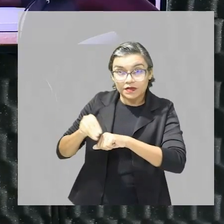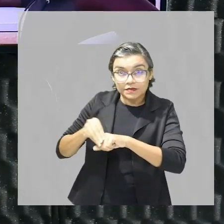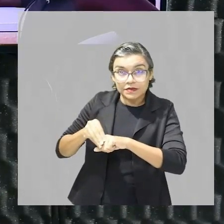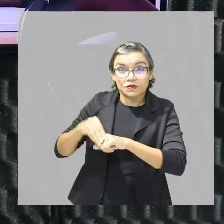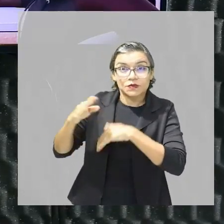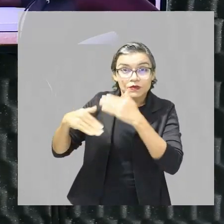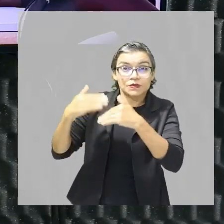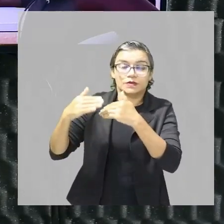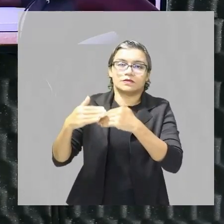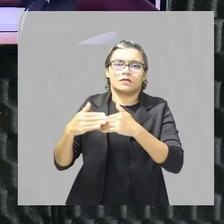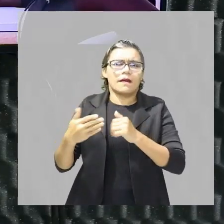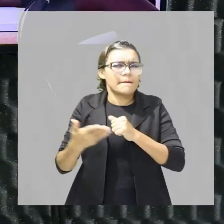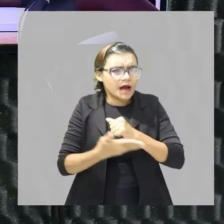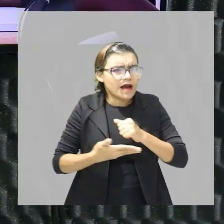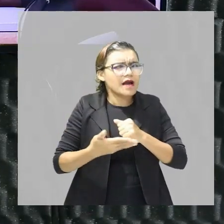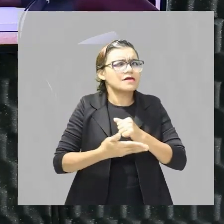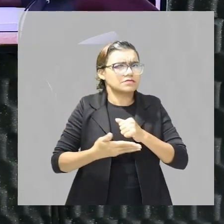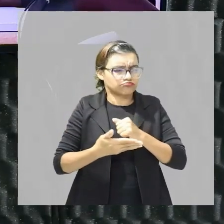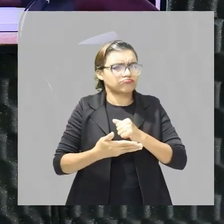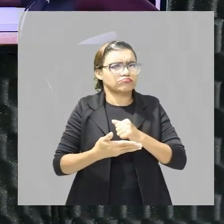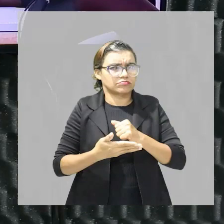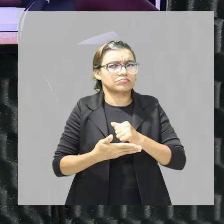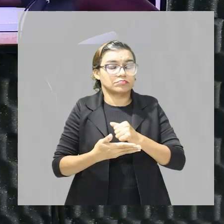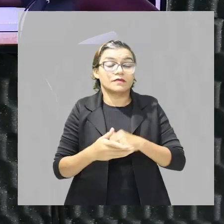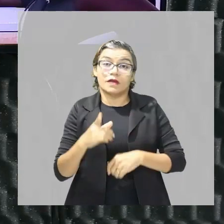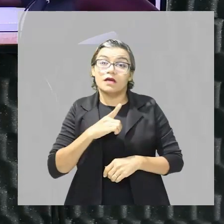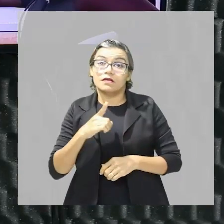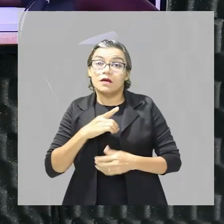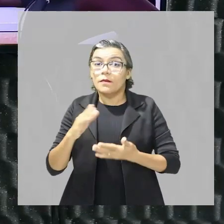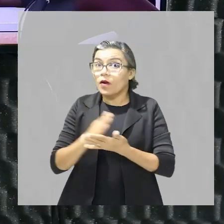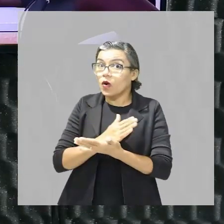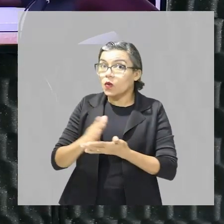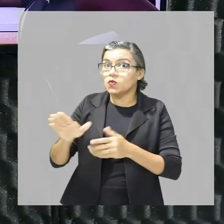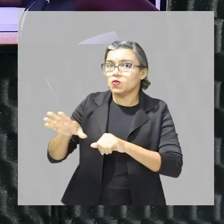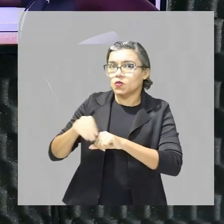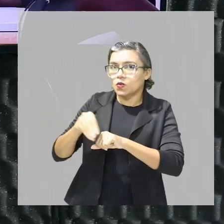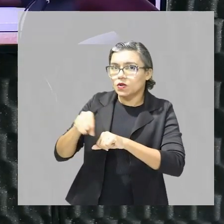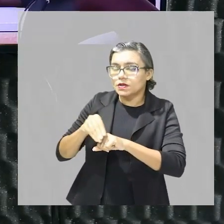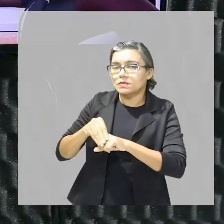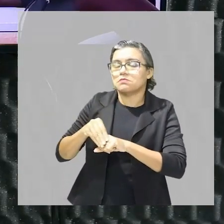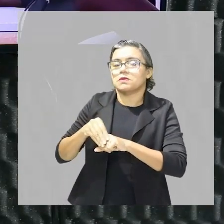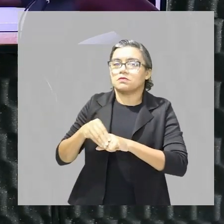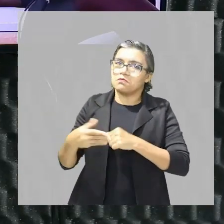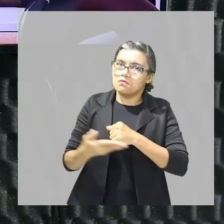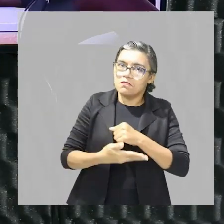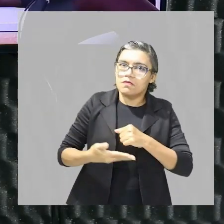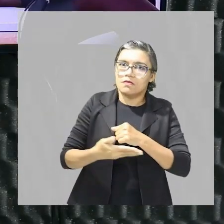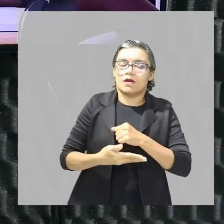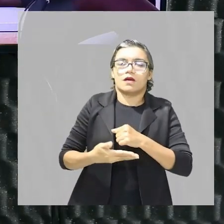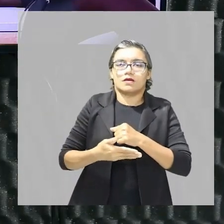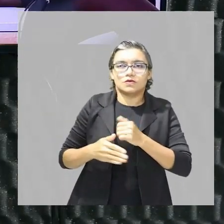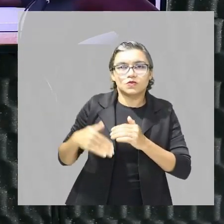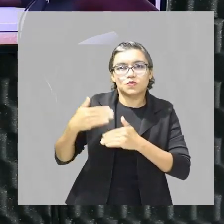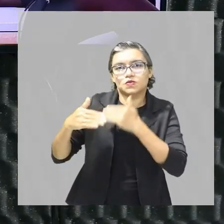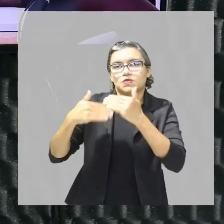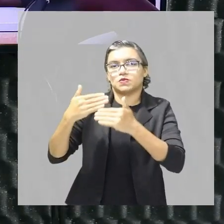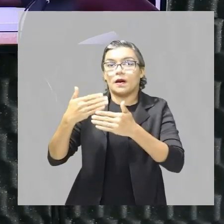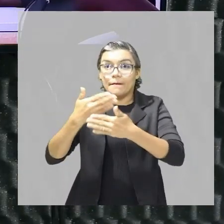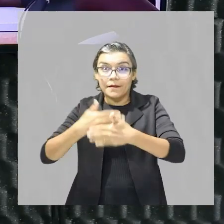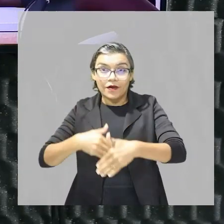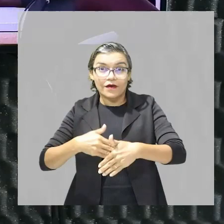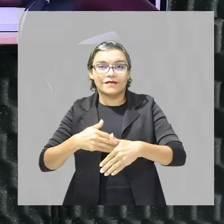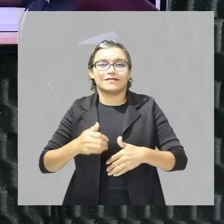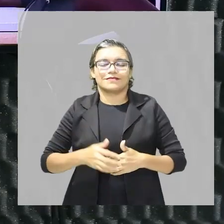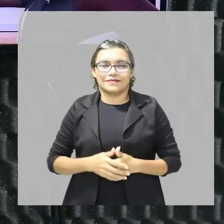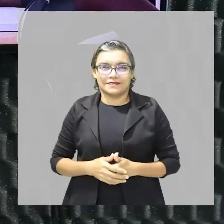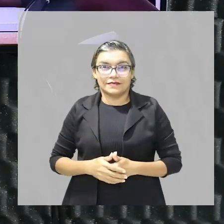são básicos né ah Professor nós temos aqui alguns conhecimentos bem básicos para a gente poder prosseguir na prova sim temos